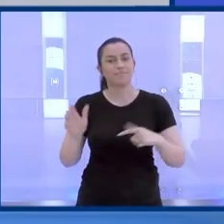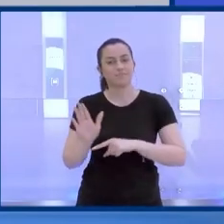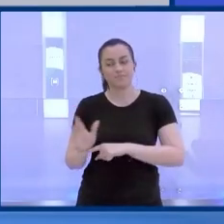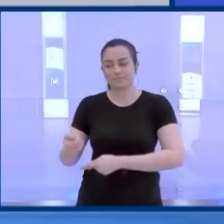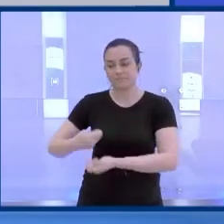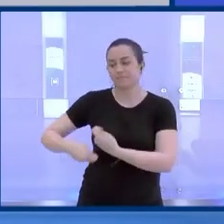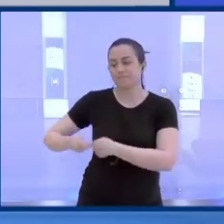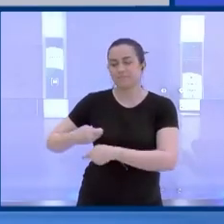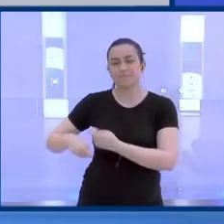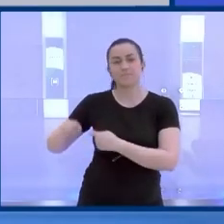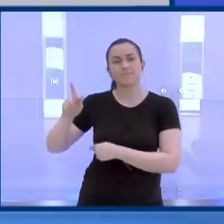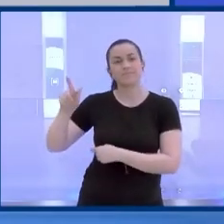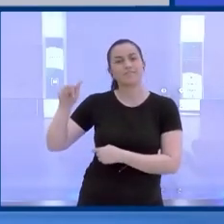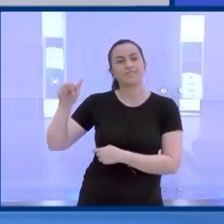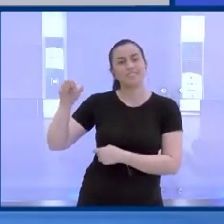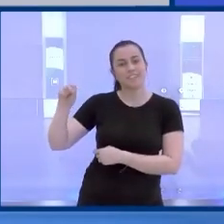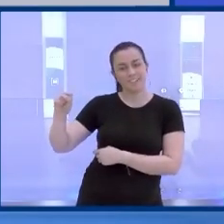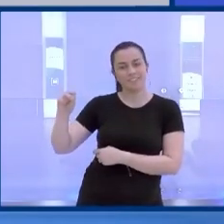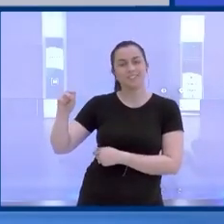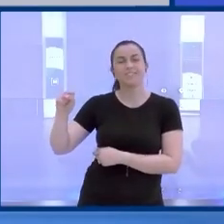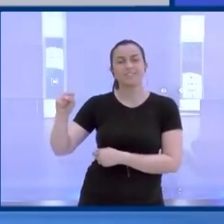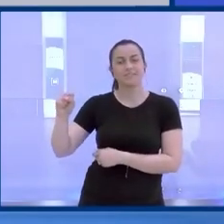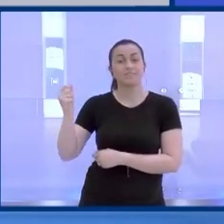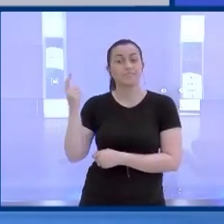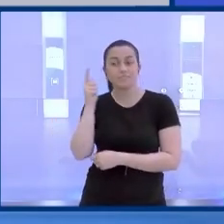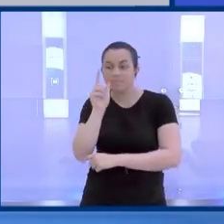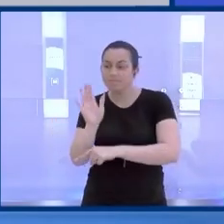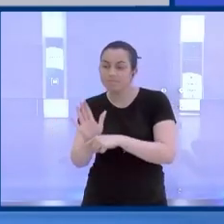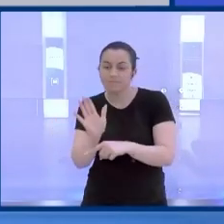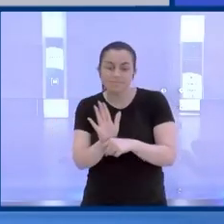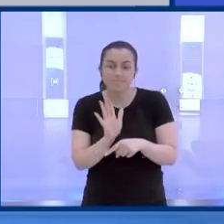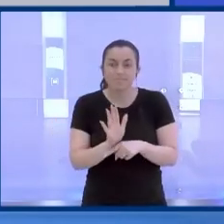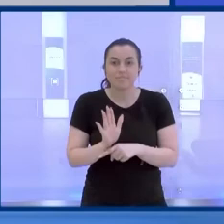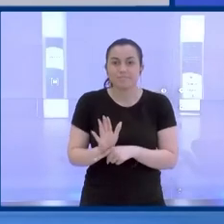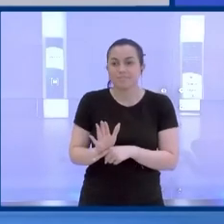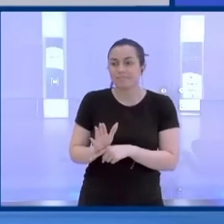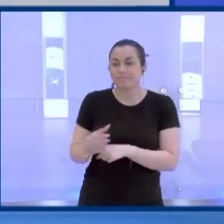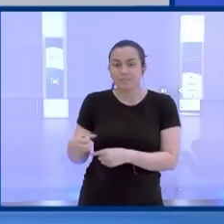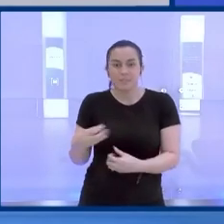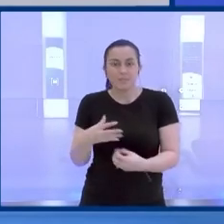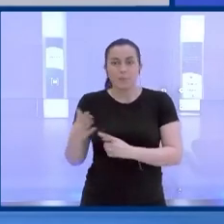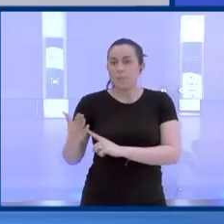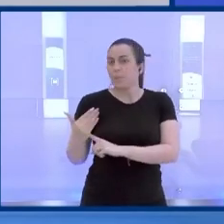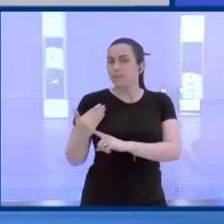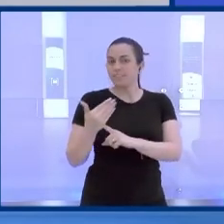gás gaúcho, que ganhará eficiência, modernização,